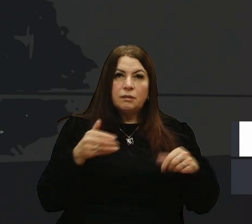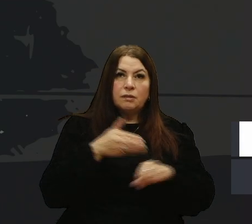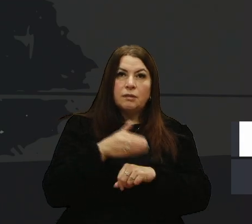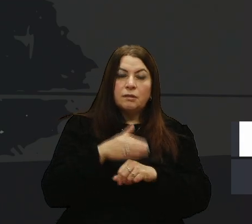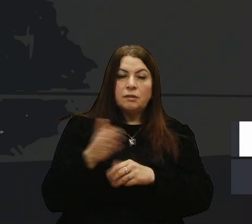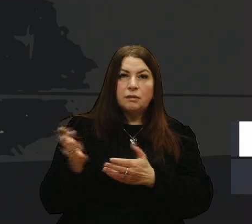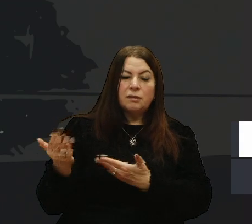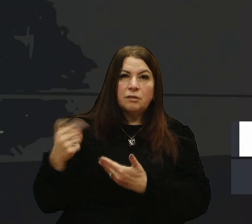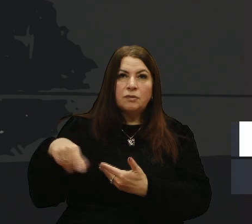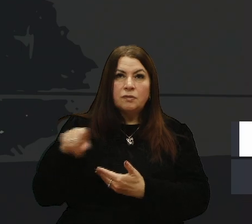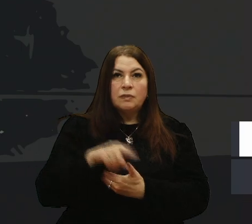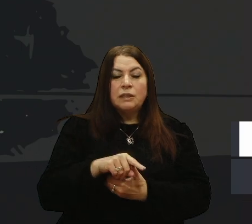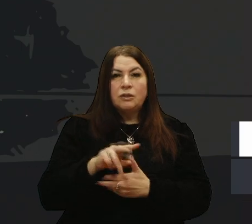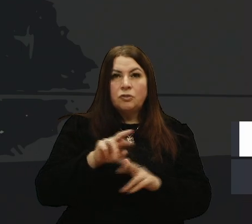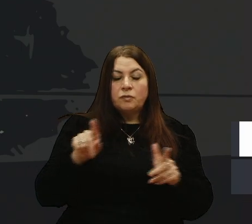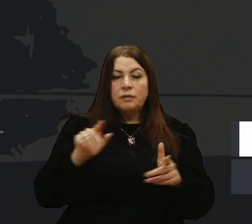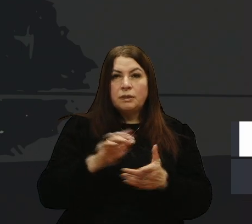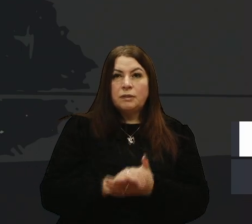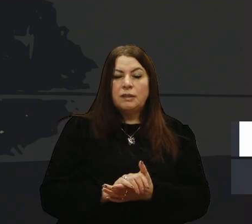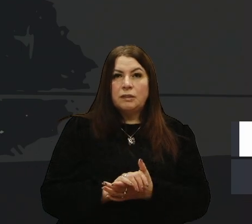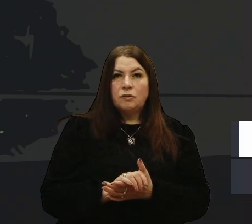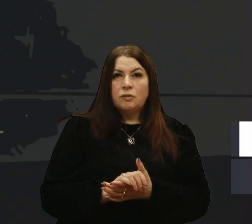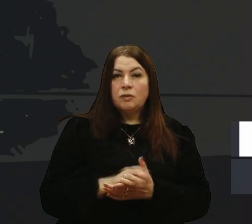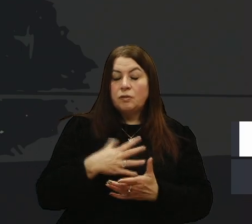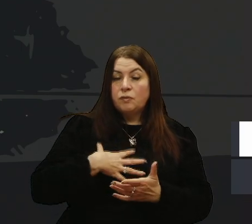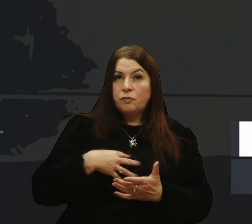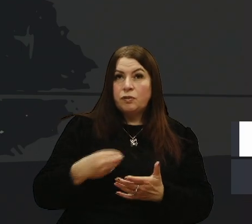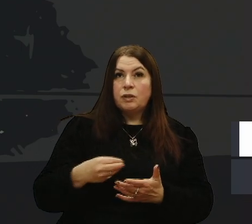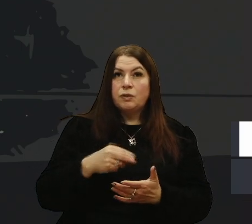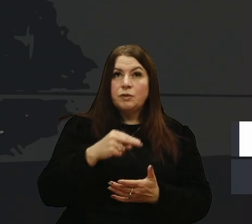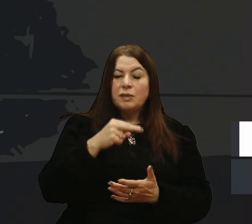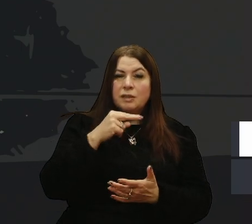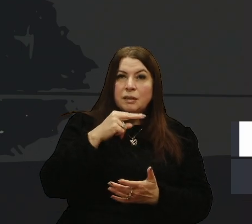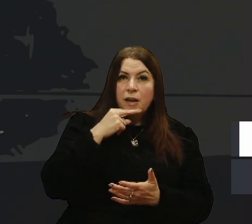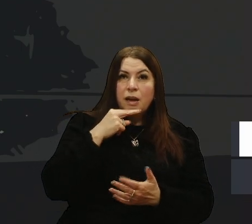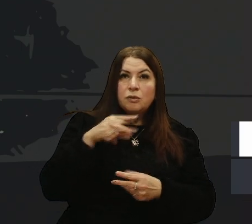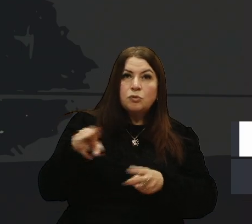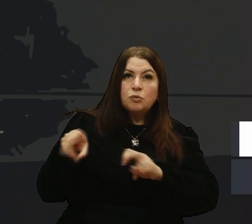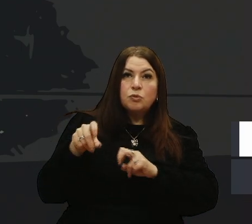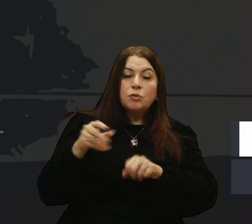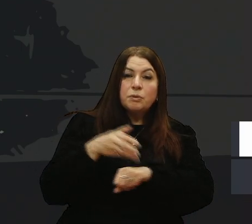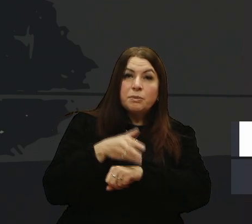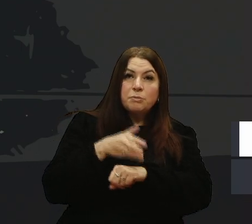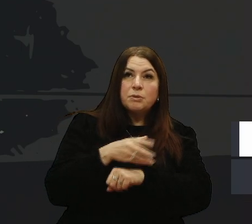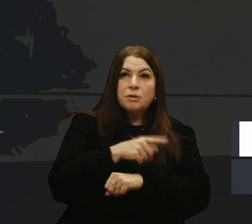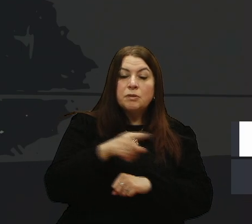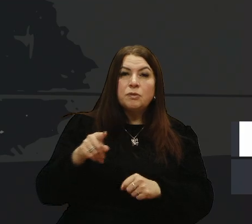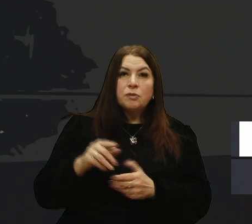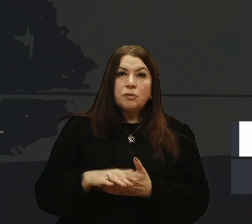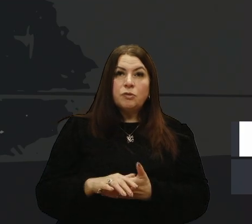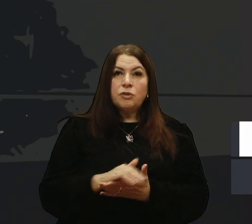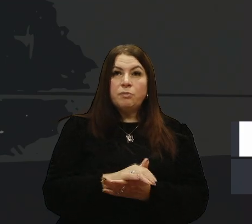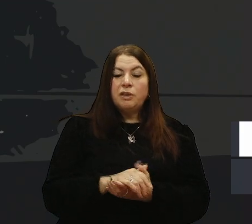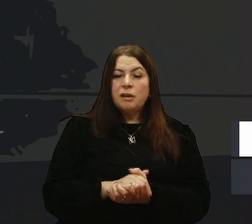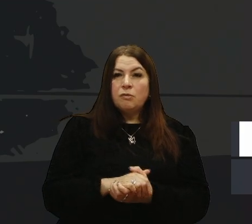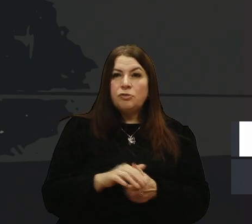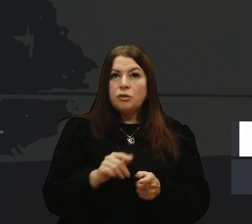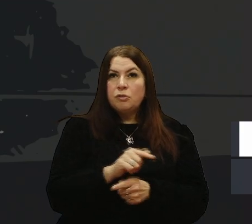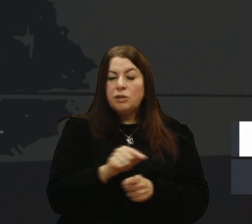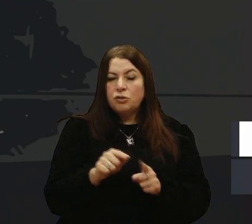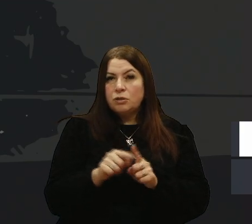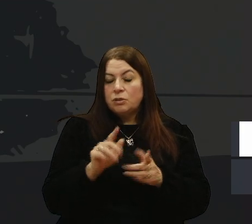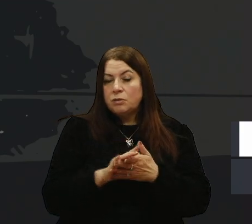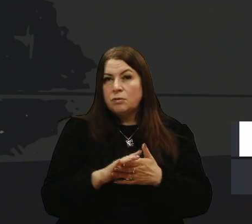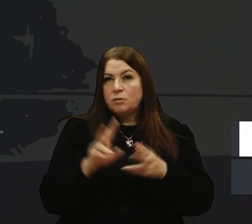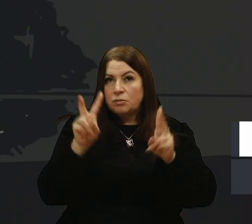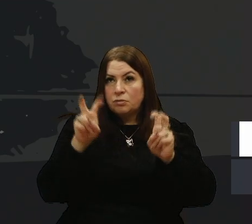jovens. Vários filhos, netos de agricultores estão participando. Então, realmente, esse assunto